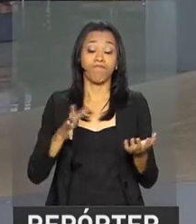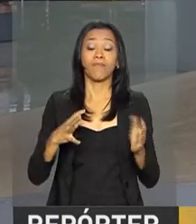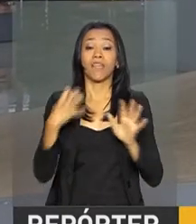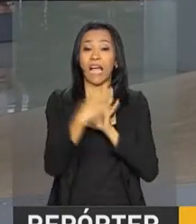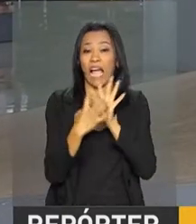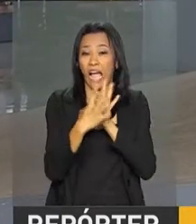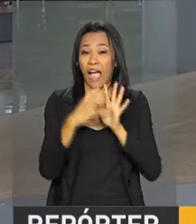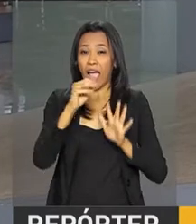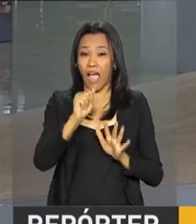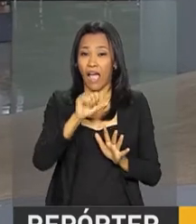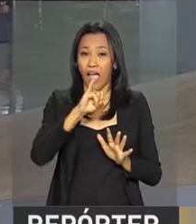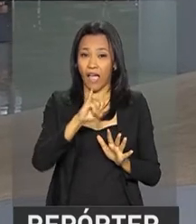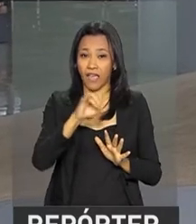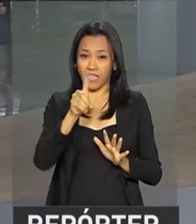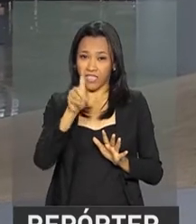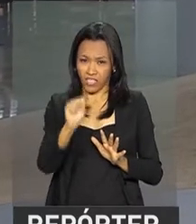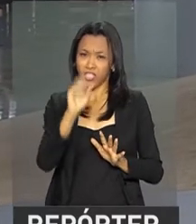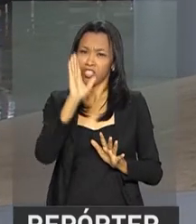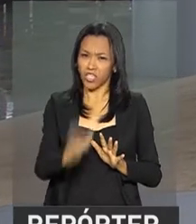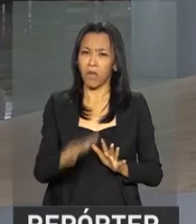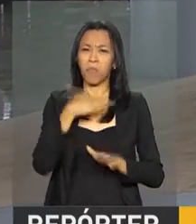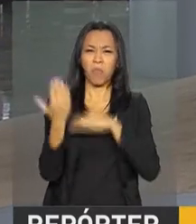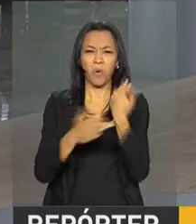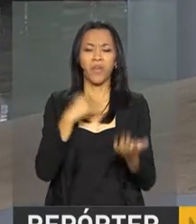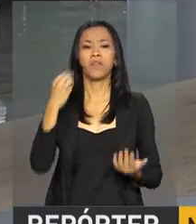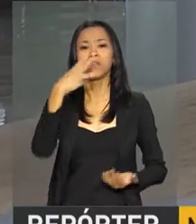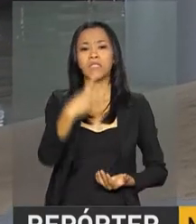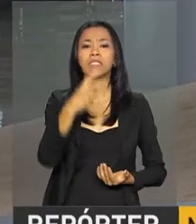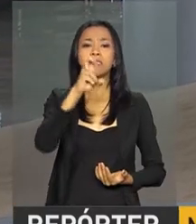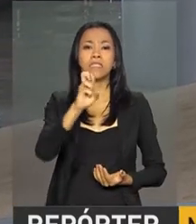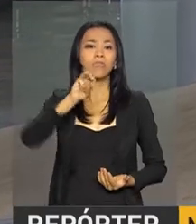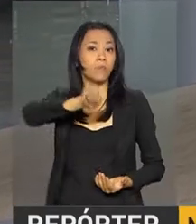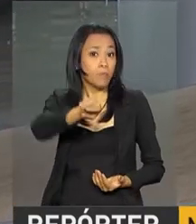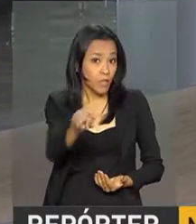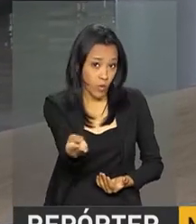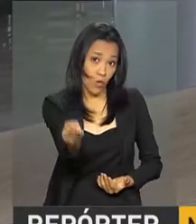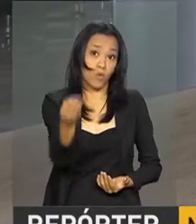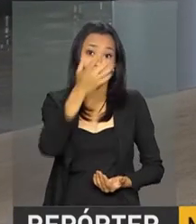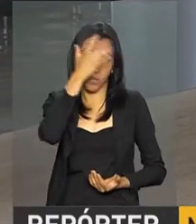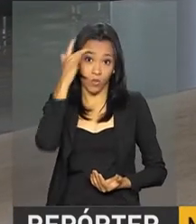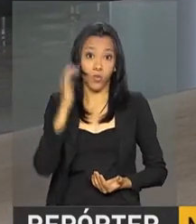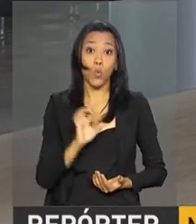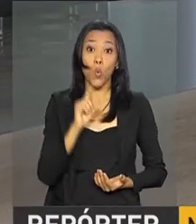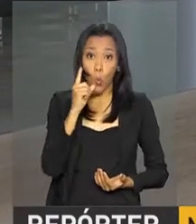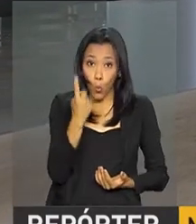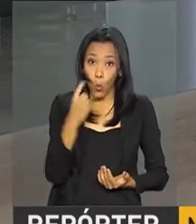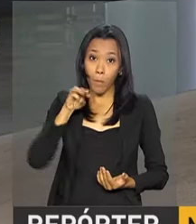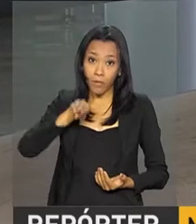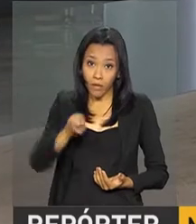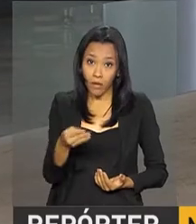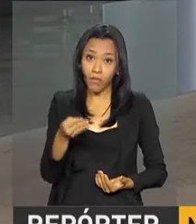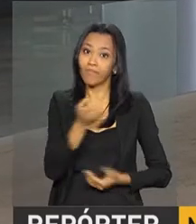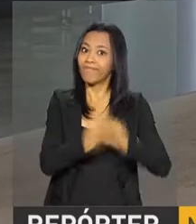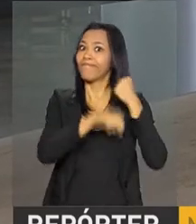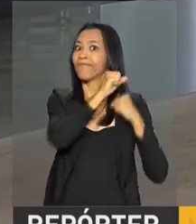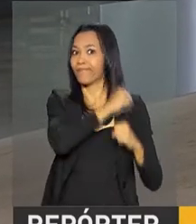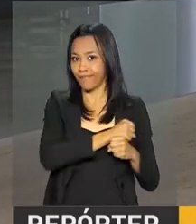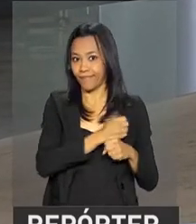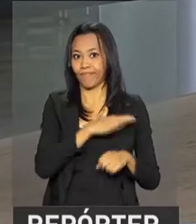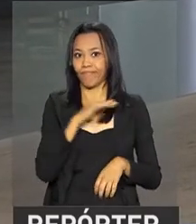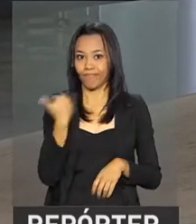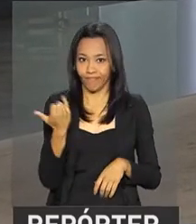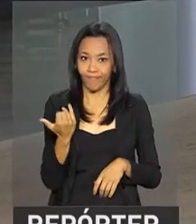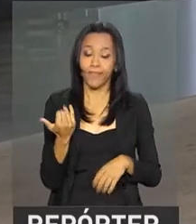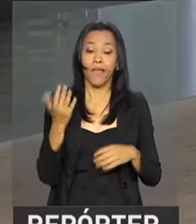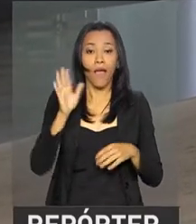matou mais de 35 milhões de pessoas em todo mundo um milhão delas somente no ano passado segundo um relatório